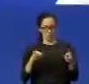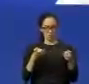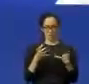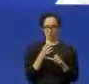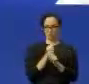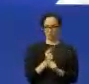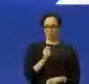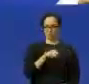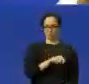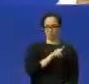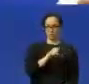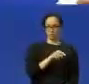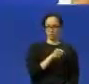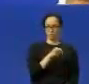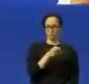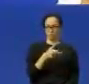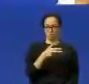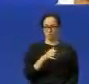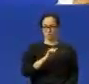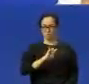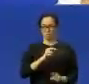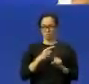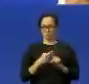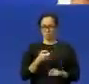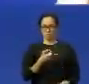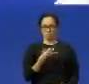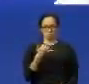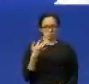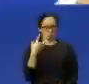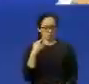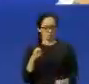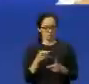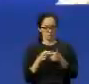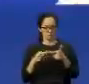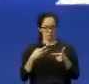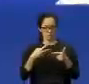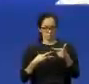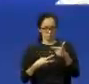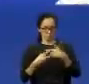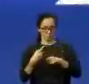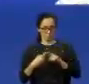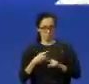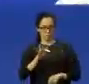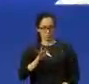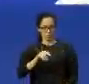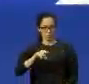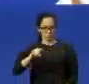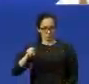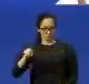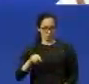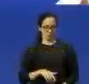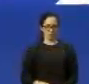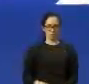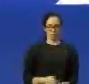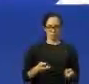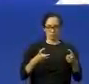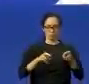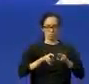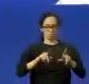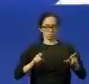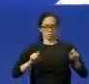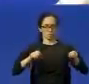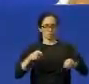aí chamada de ΔX, é igual a I vezes a velocidade do som sobre 2 vezes a frequência. Ok? Então, nós temos uma diferença de percurso